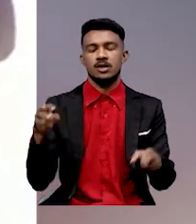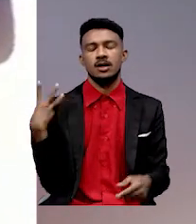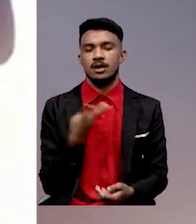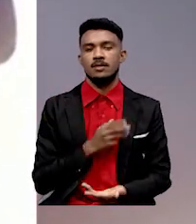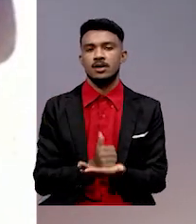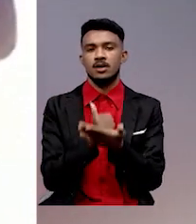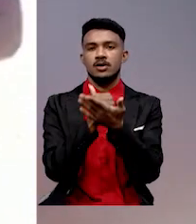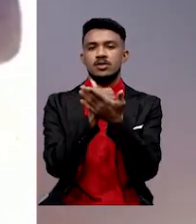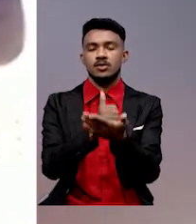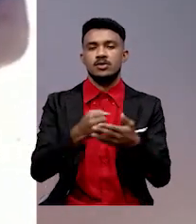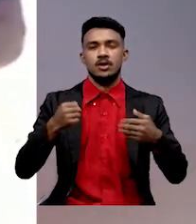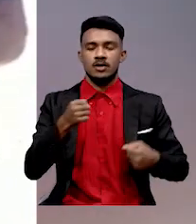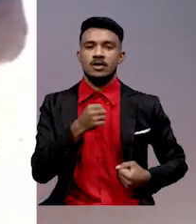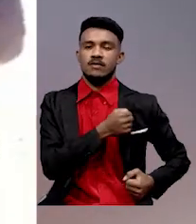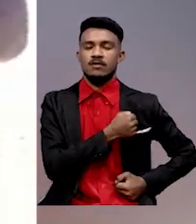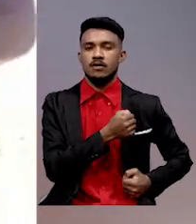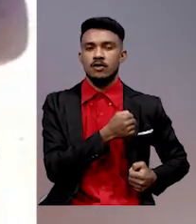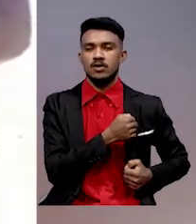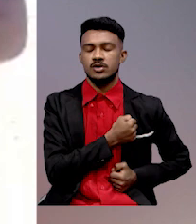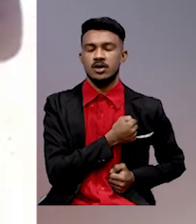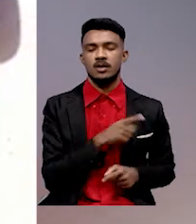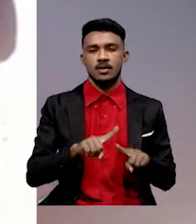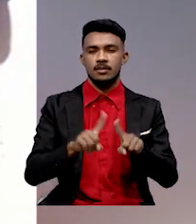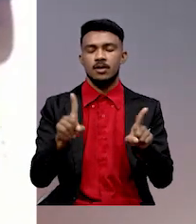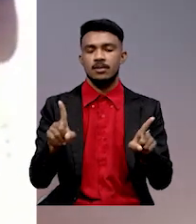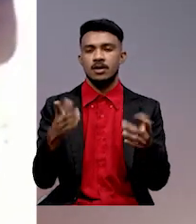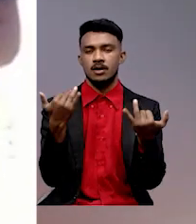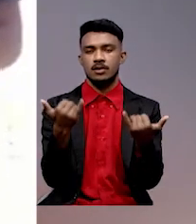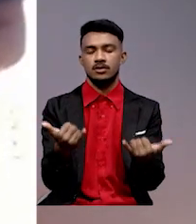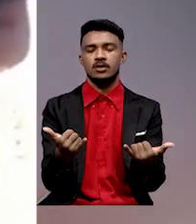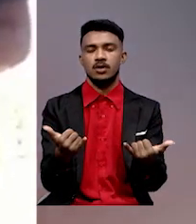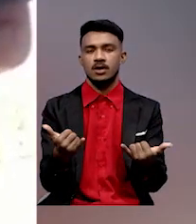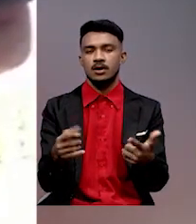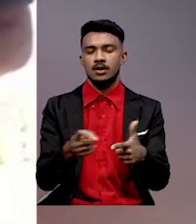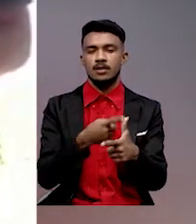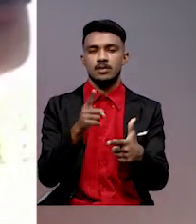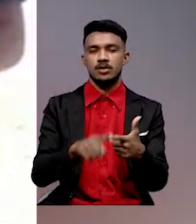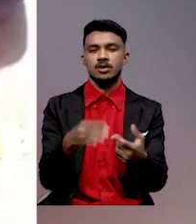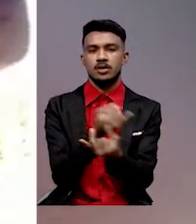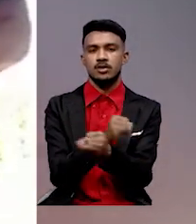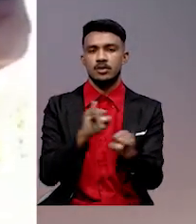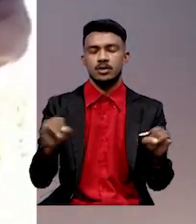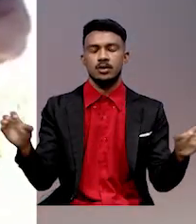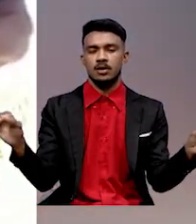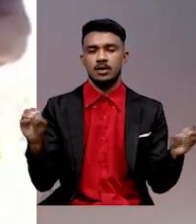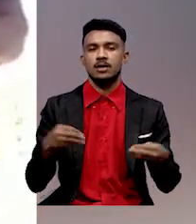falintil Rizon 4 Unidade Sul. Mas bem, tô agora depois de um ano, nunca